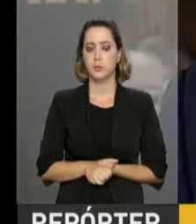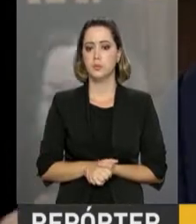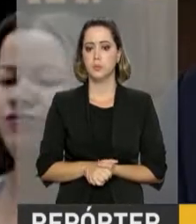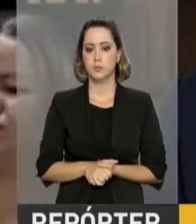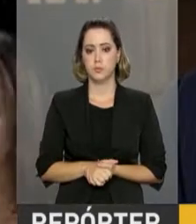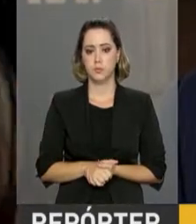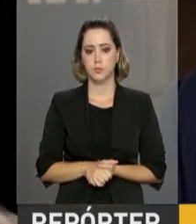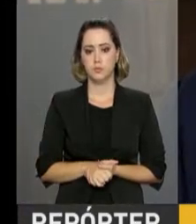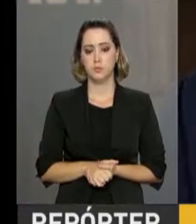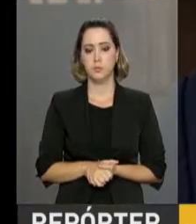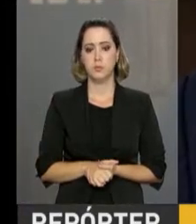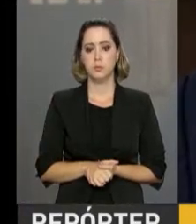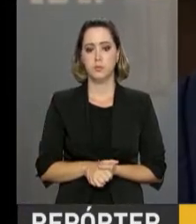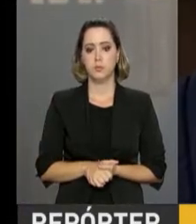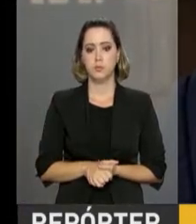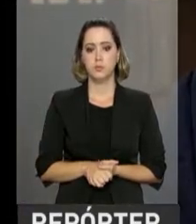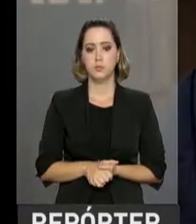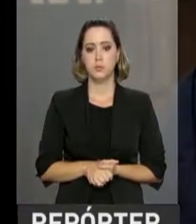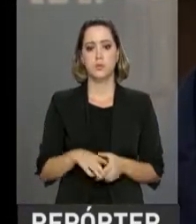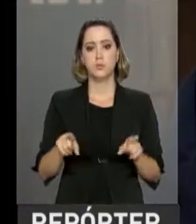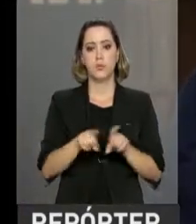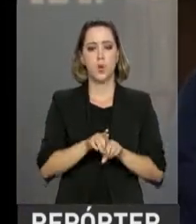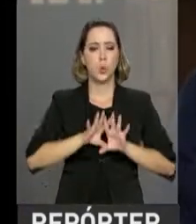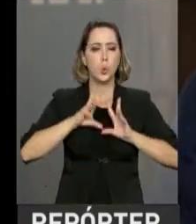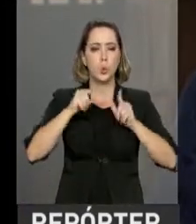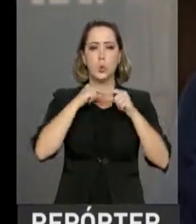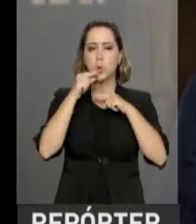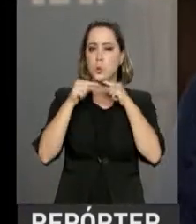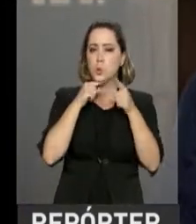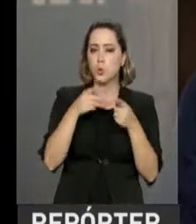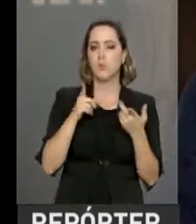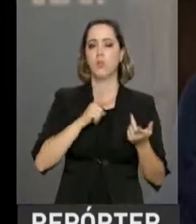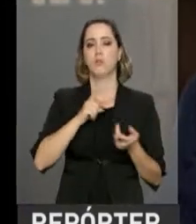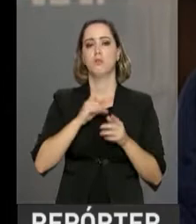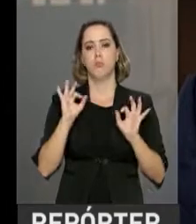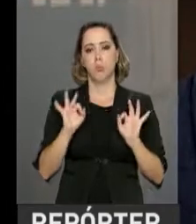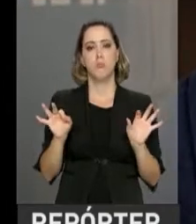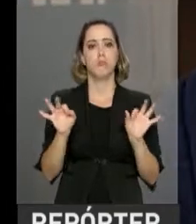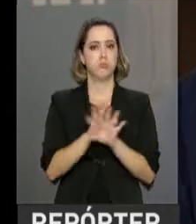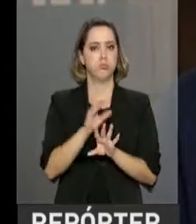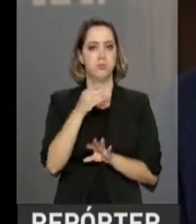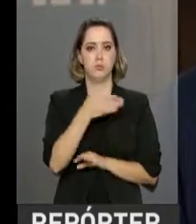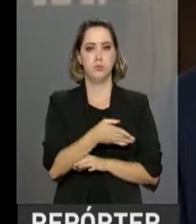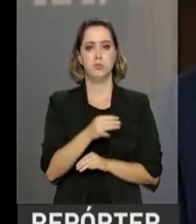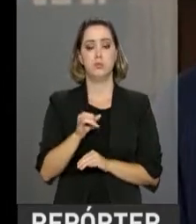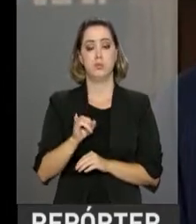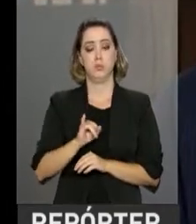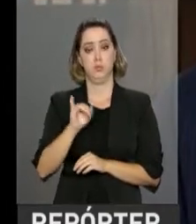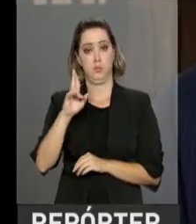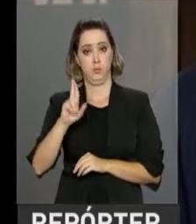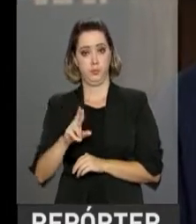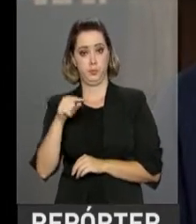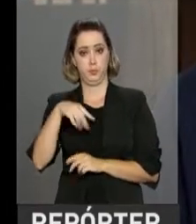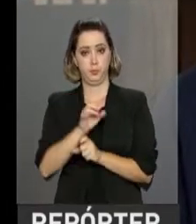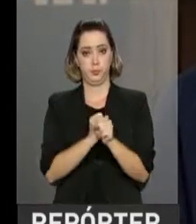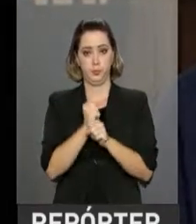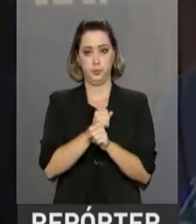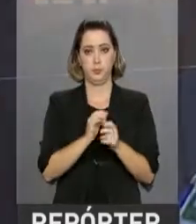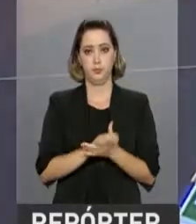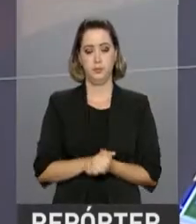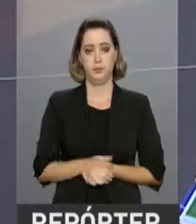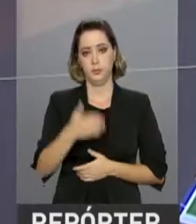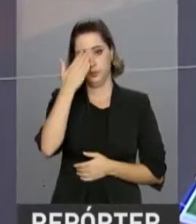www.receita.gov.br of ponto br e terá todas as suas dúvidas em relação ao imposto de renda deste ano